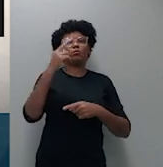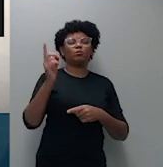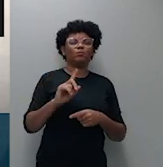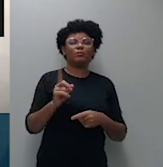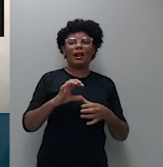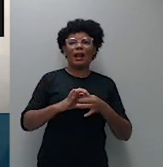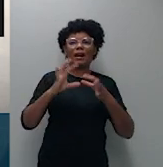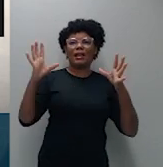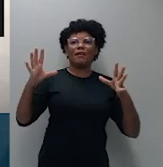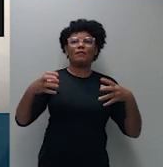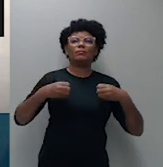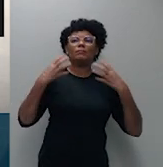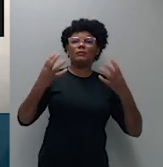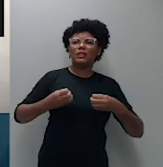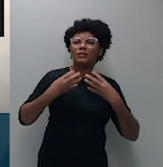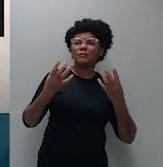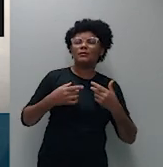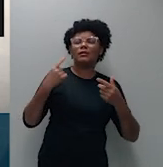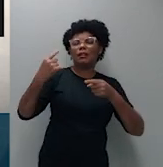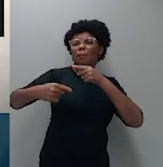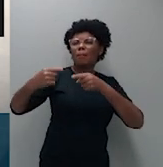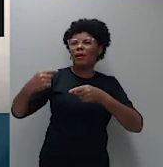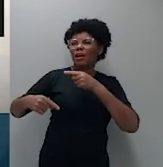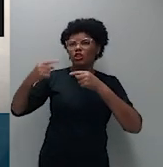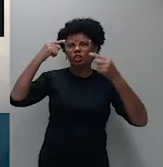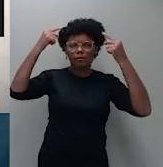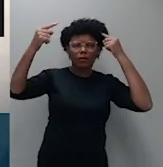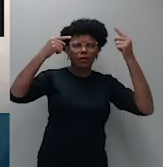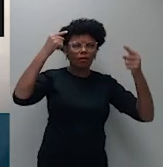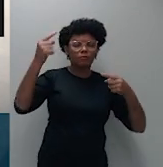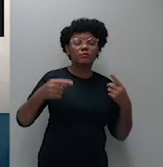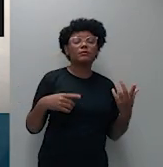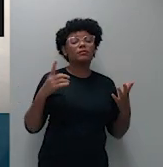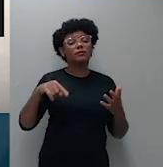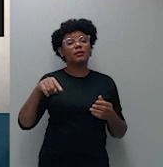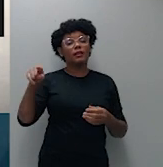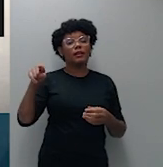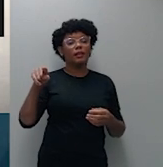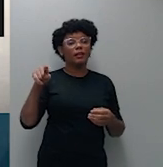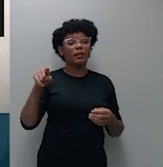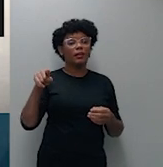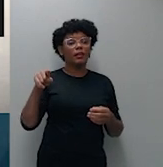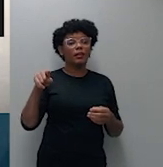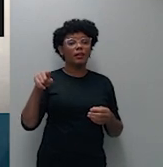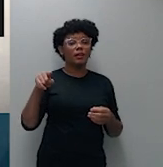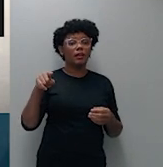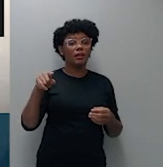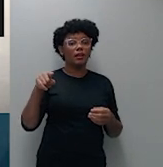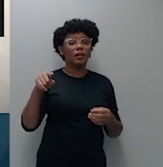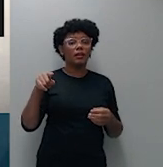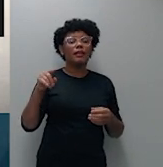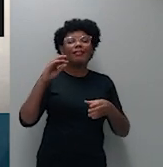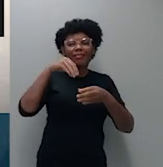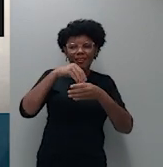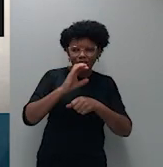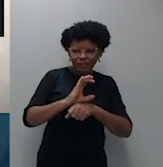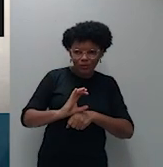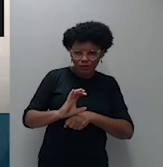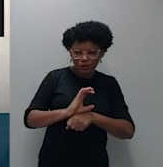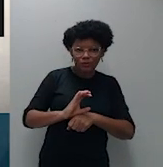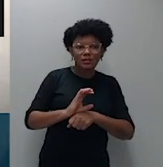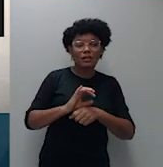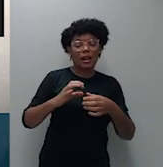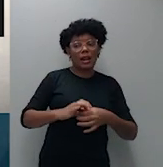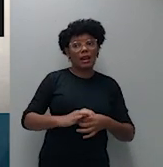e debate de ideias que é encontra assento Constitucional a liberdade de expressão